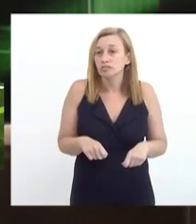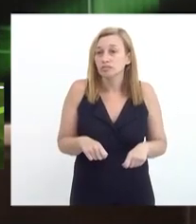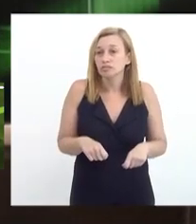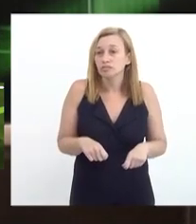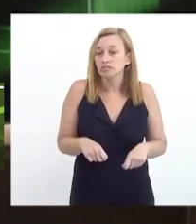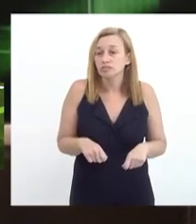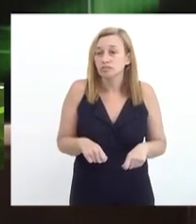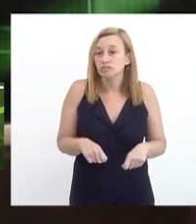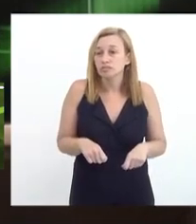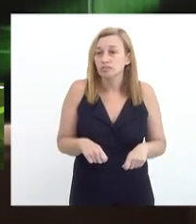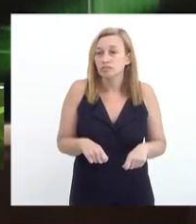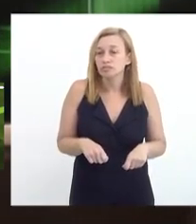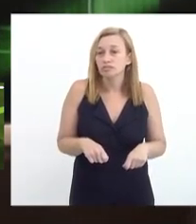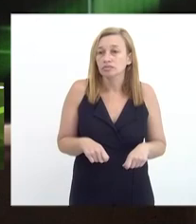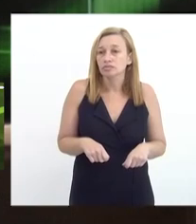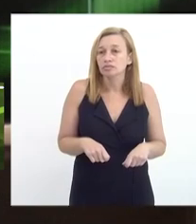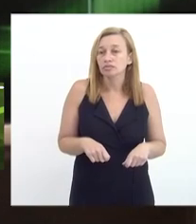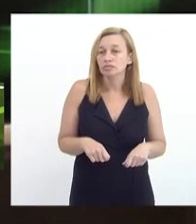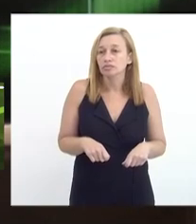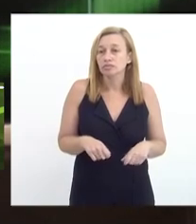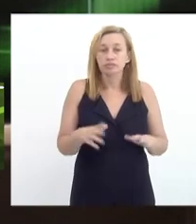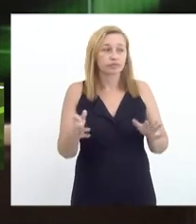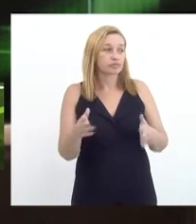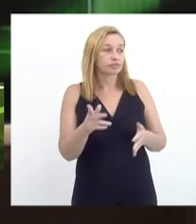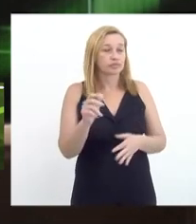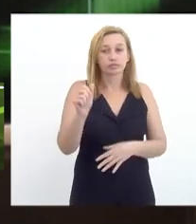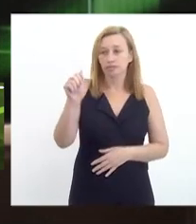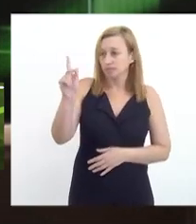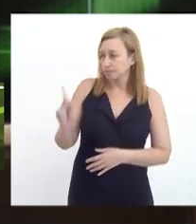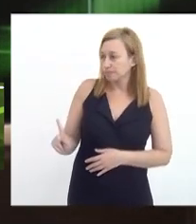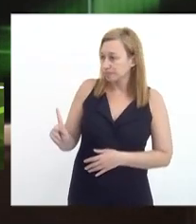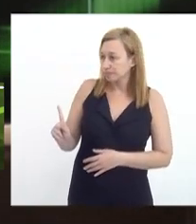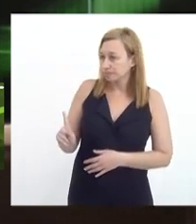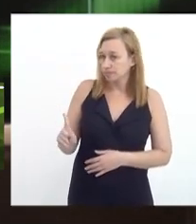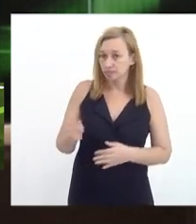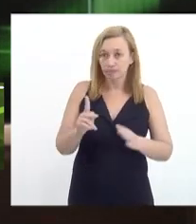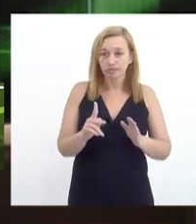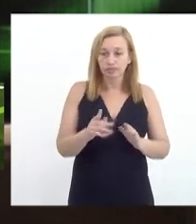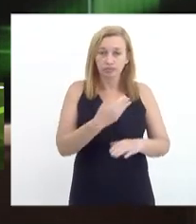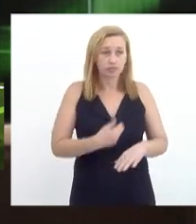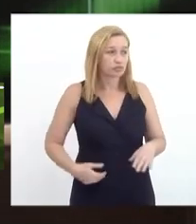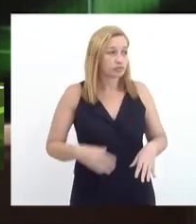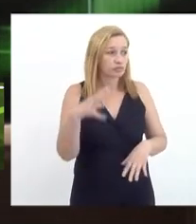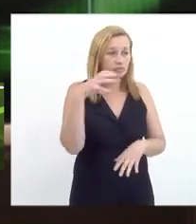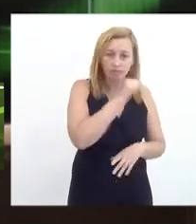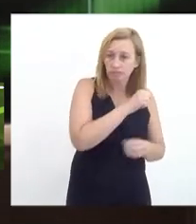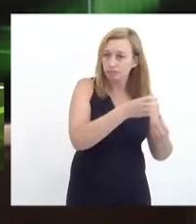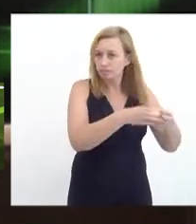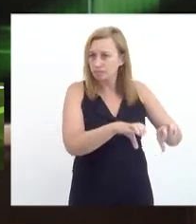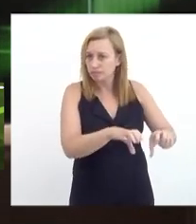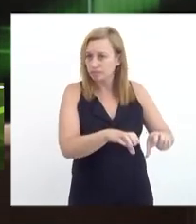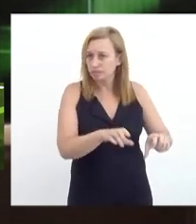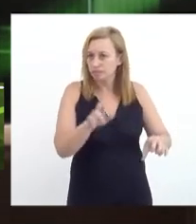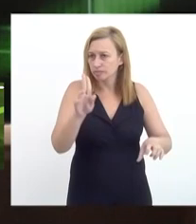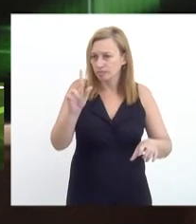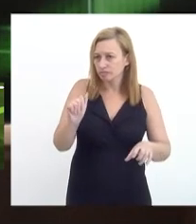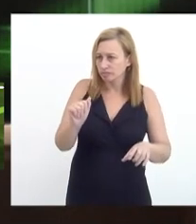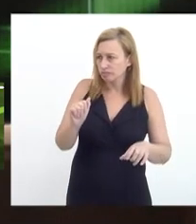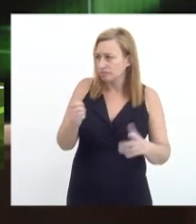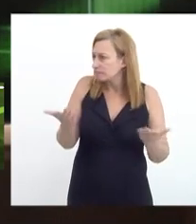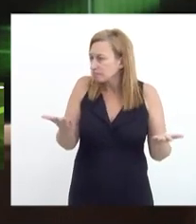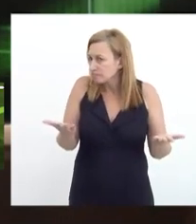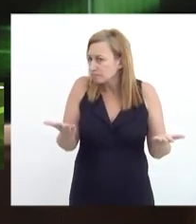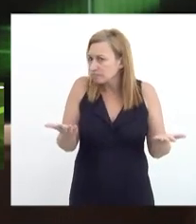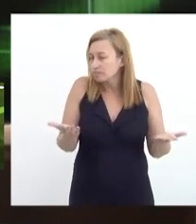vai zerar O sujeito foi para aposentar E aí o governo Imediatamente faz o concurso Para preencher aquelas vagas Porque